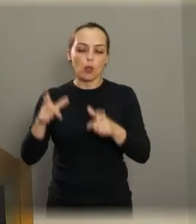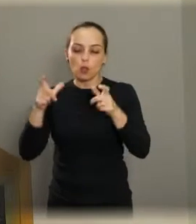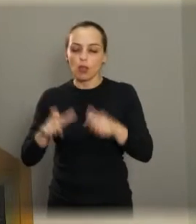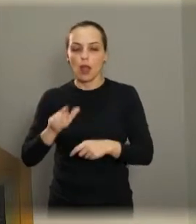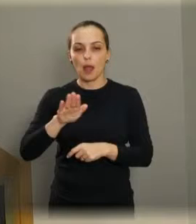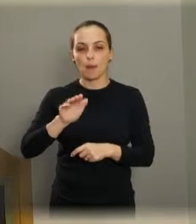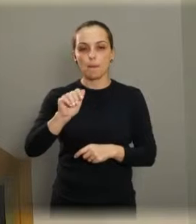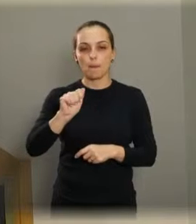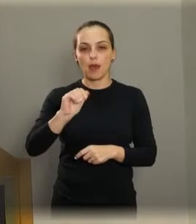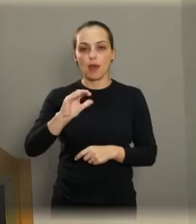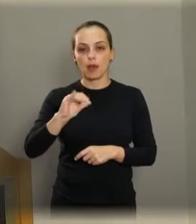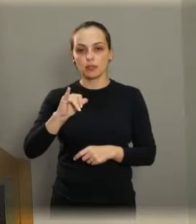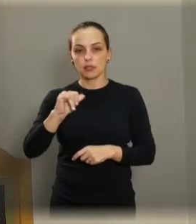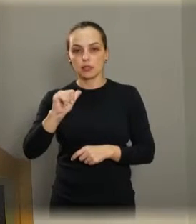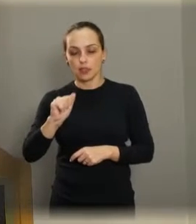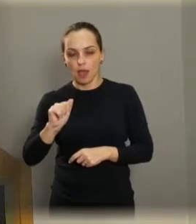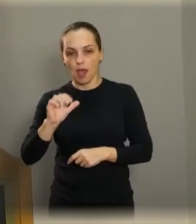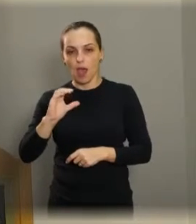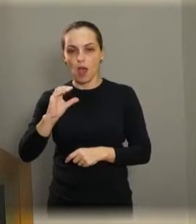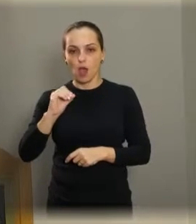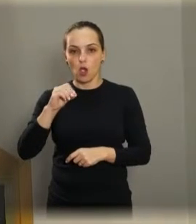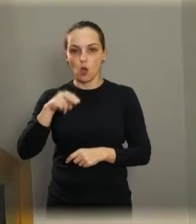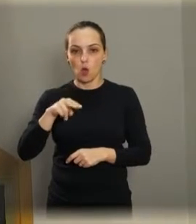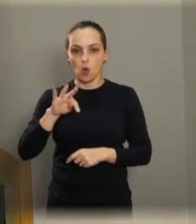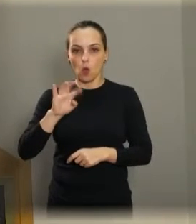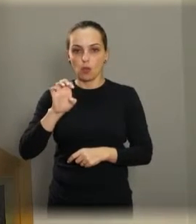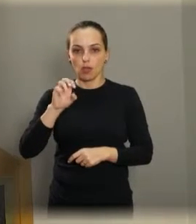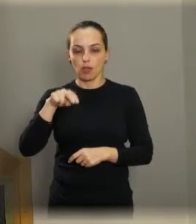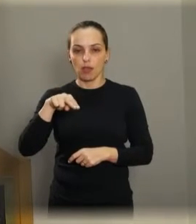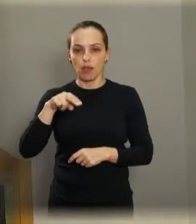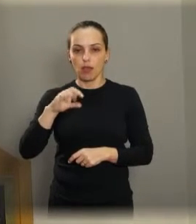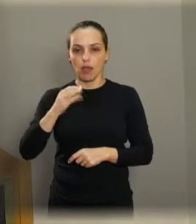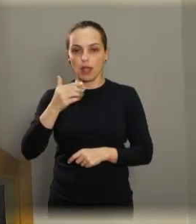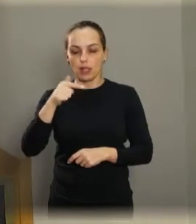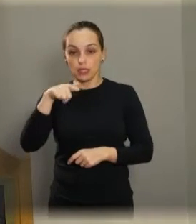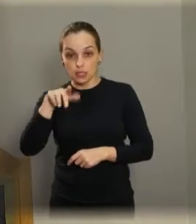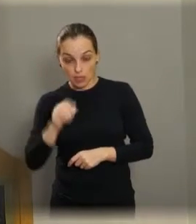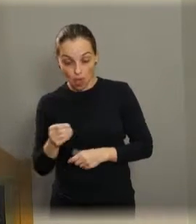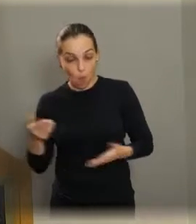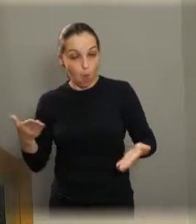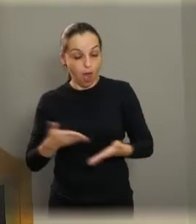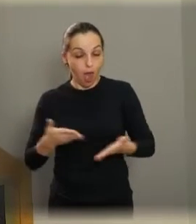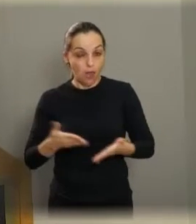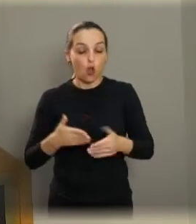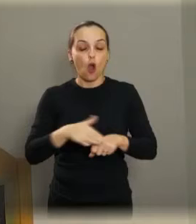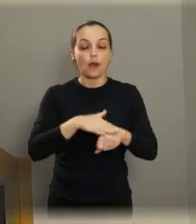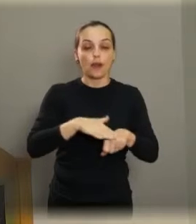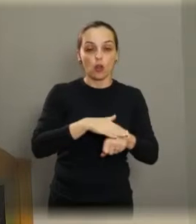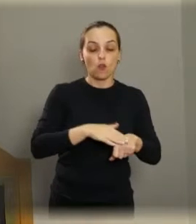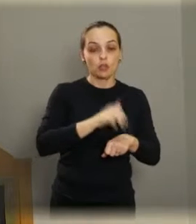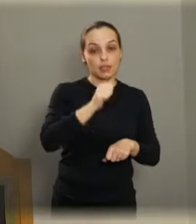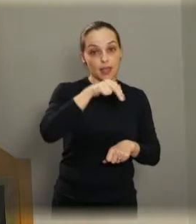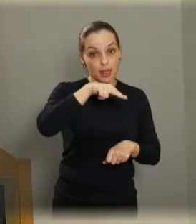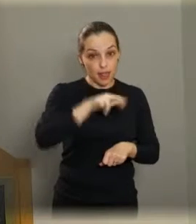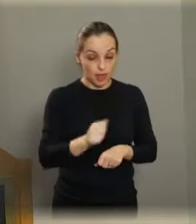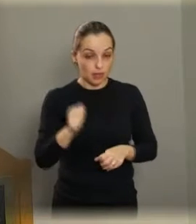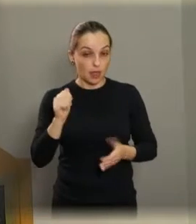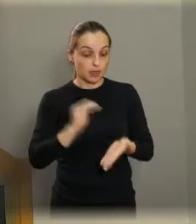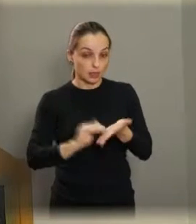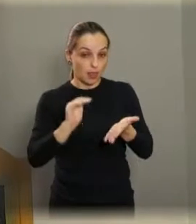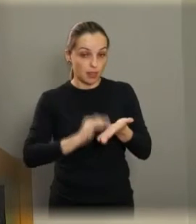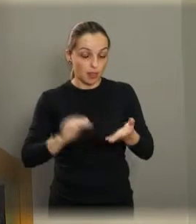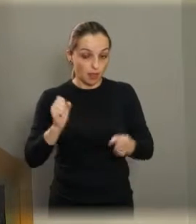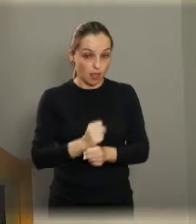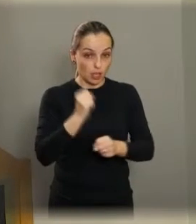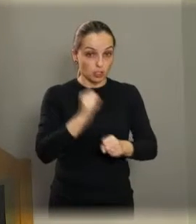de contenção Eu Estive conversando com a Ana Padilha ainda diretora do meio ambiente agora Secretária de